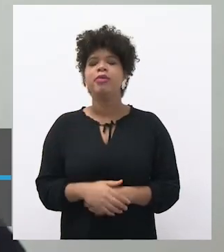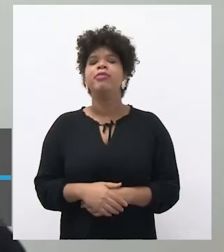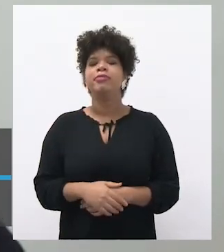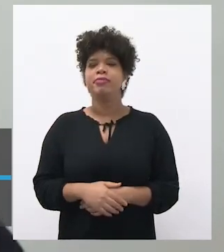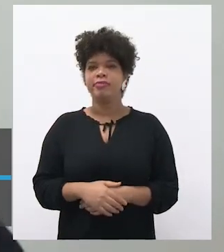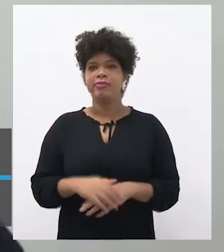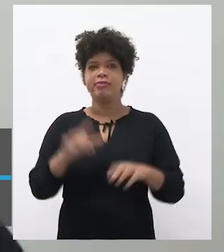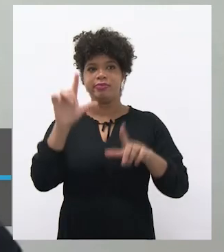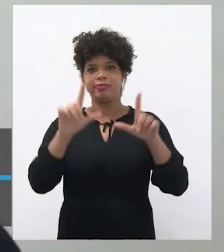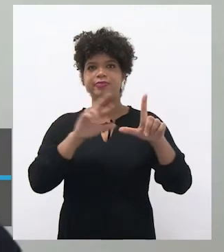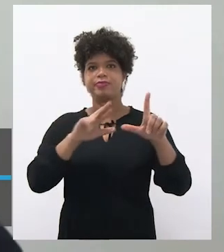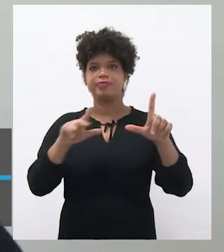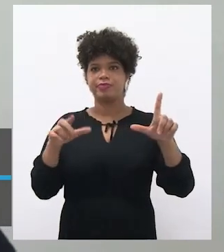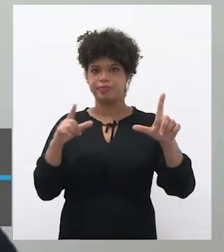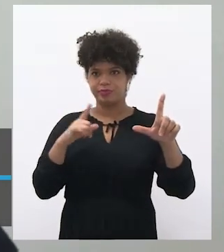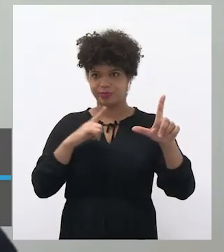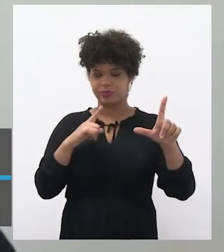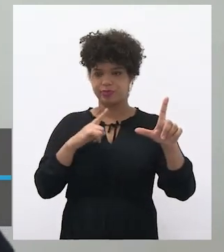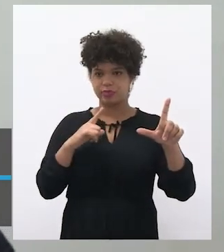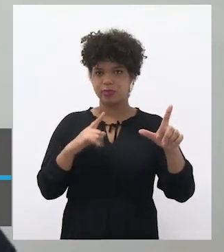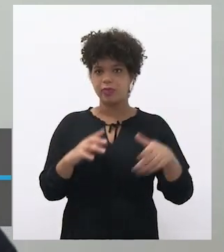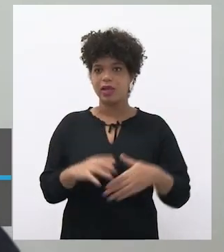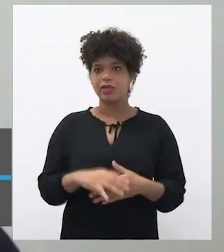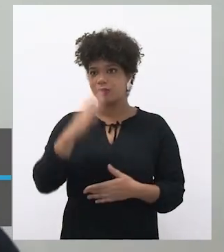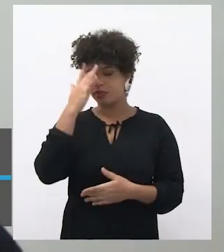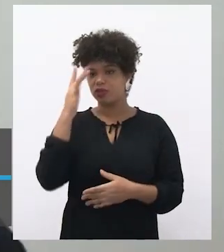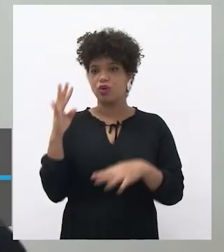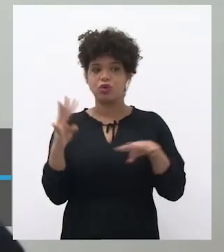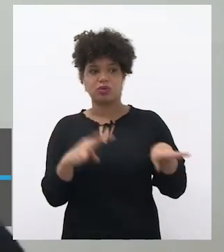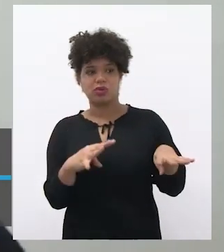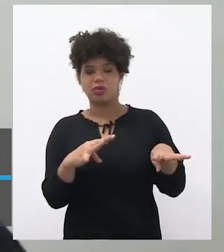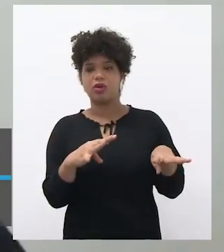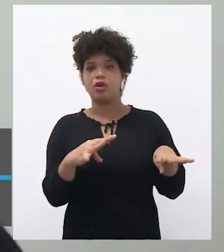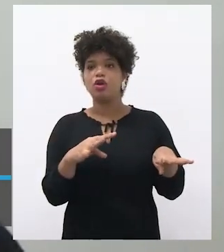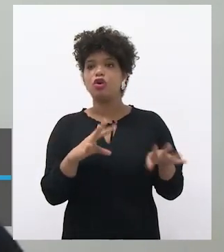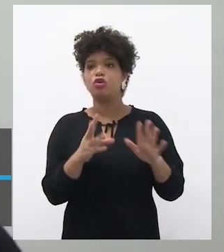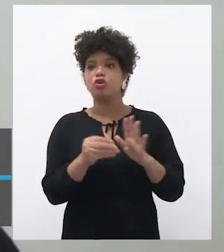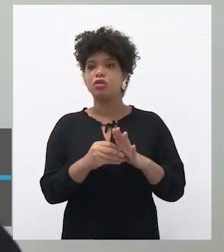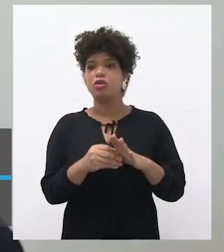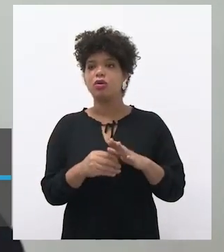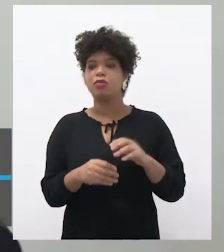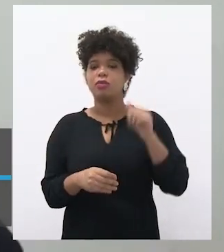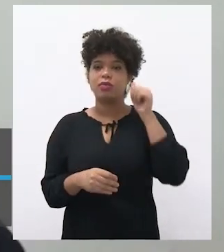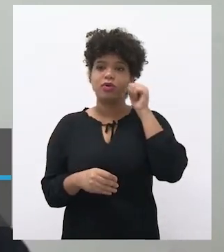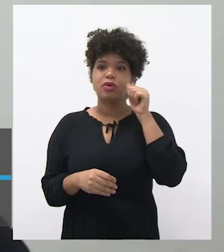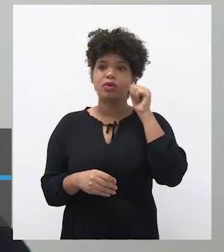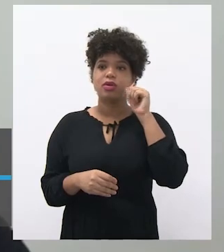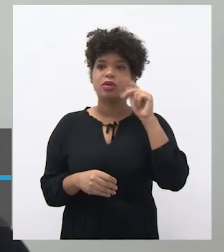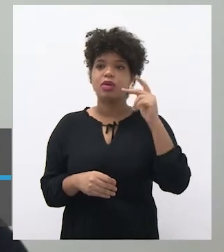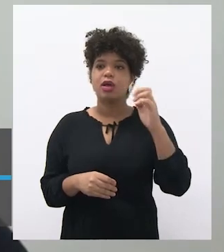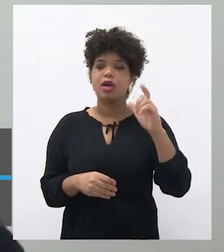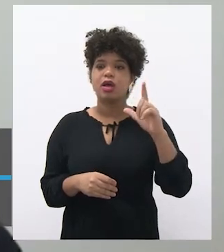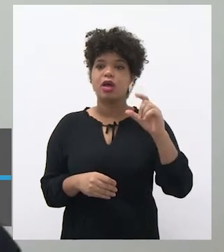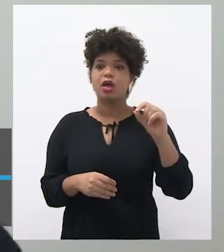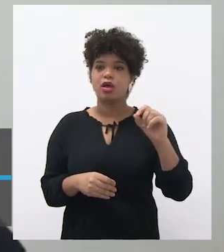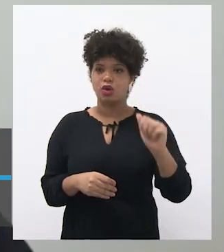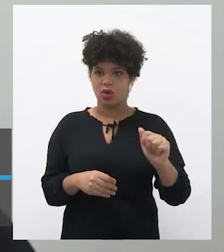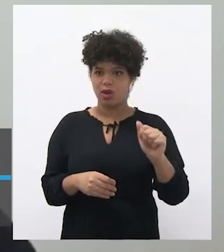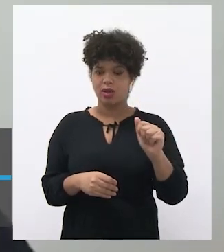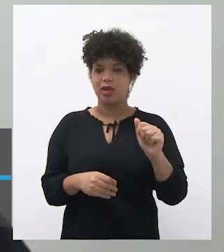por meio de um ajuizamento de ações judiciais. Essa conduta em si, ela não caracteriza nenhum crime,